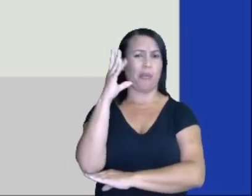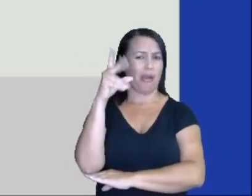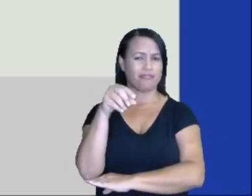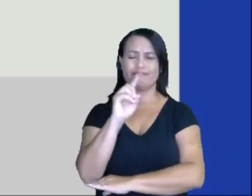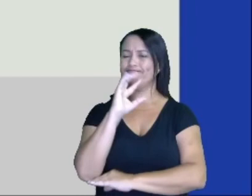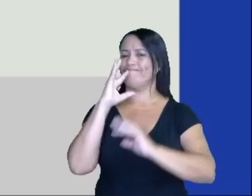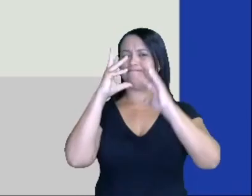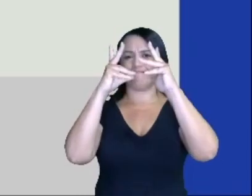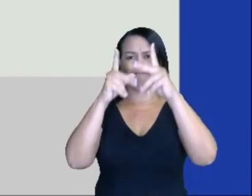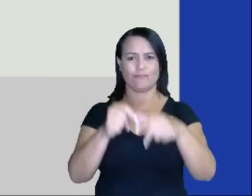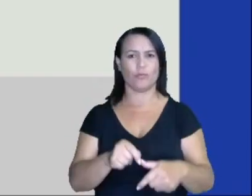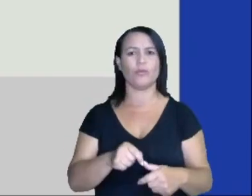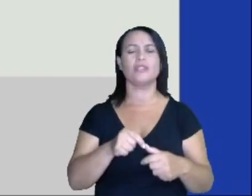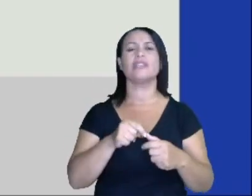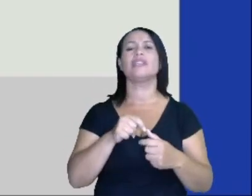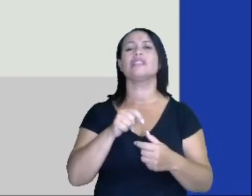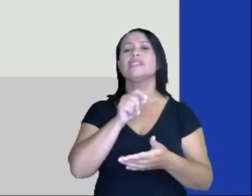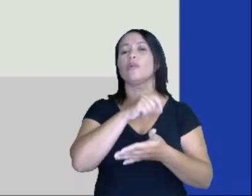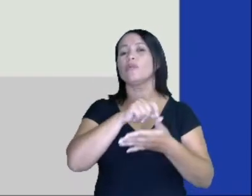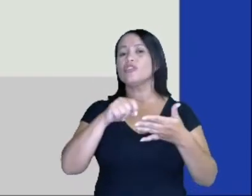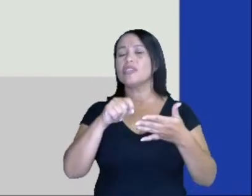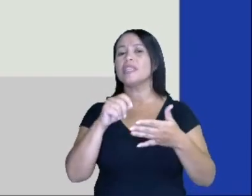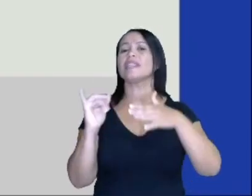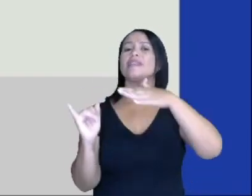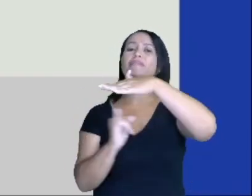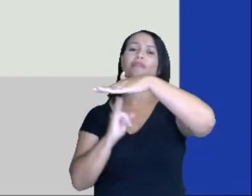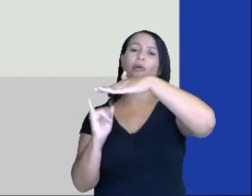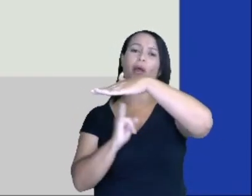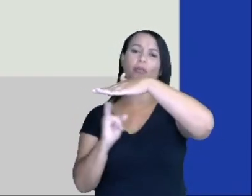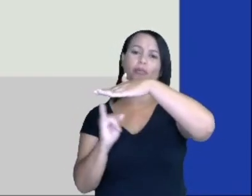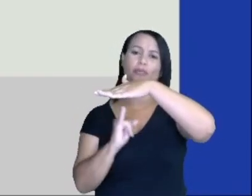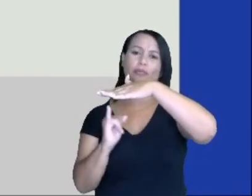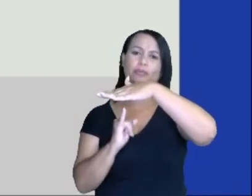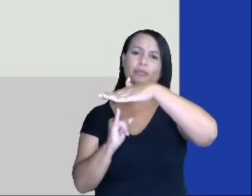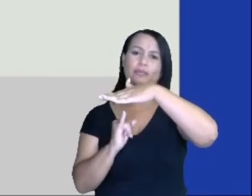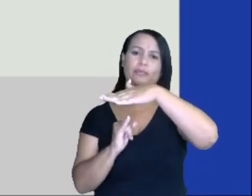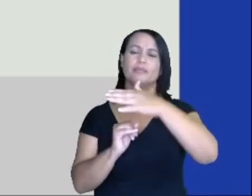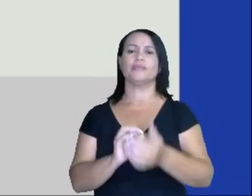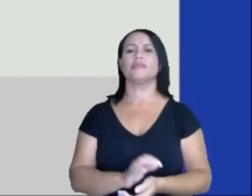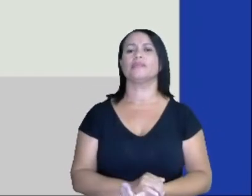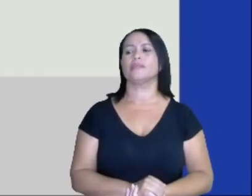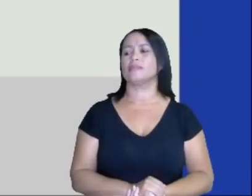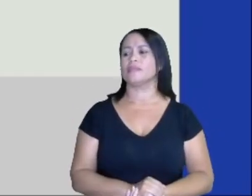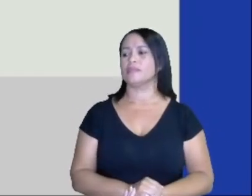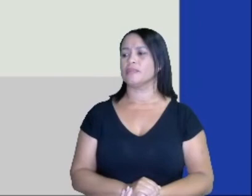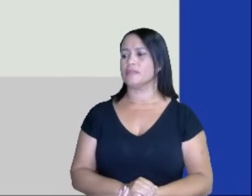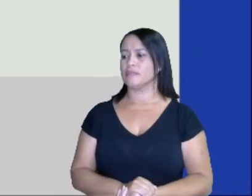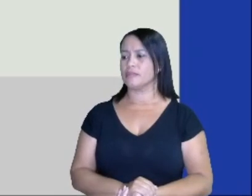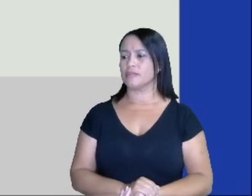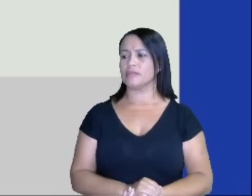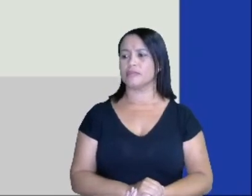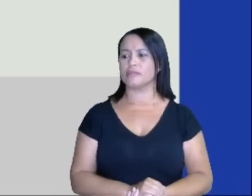todas elas estão escritas com base na linguagem informal.